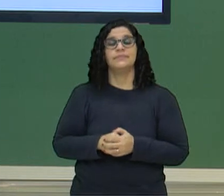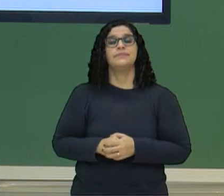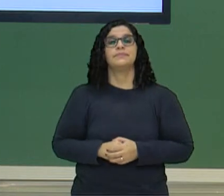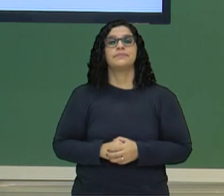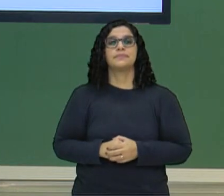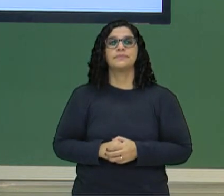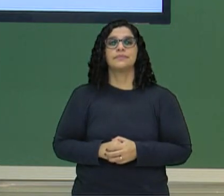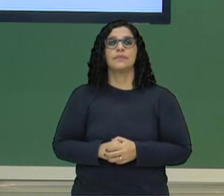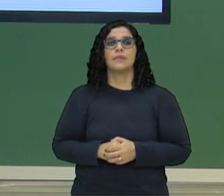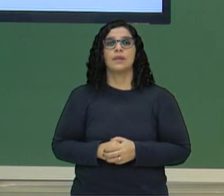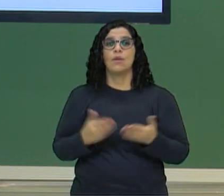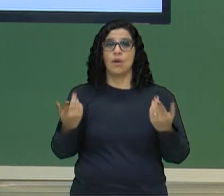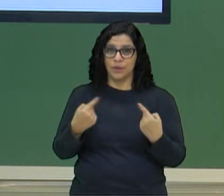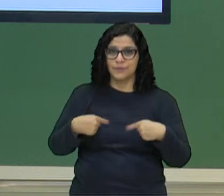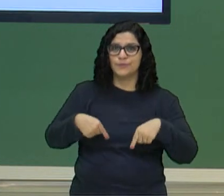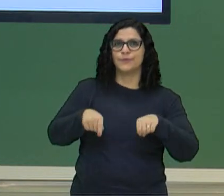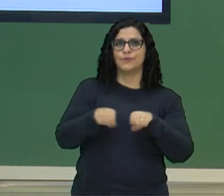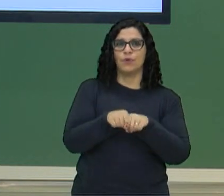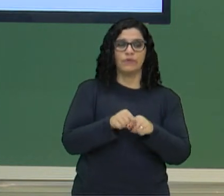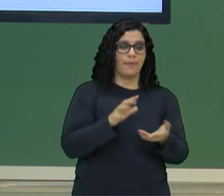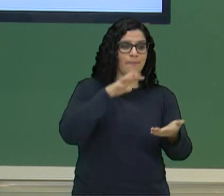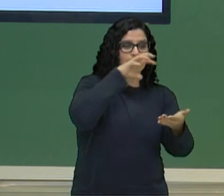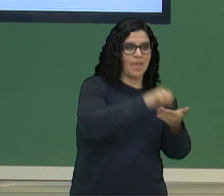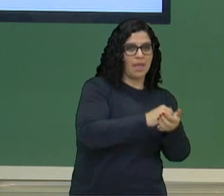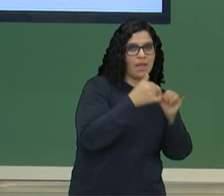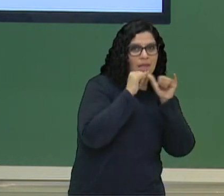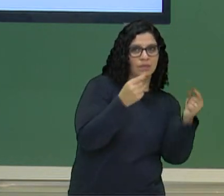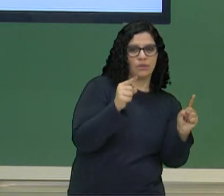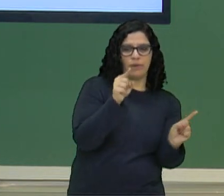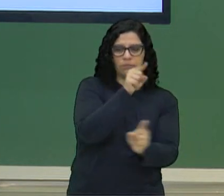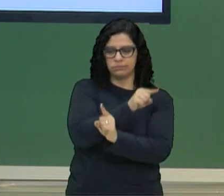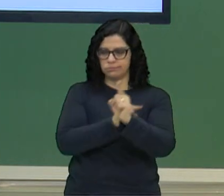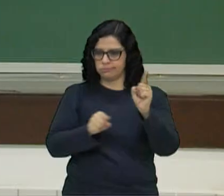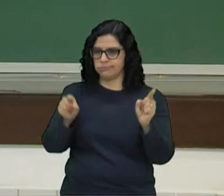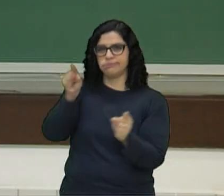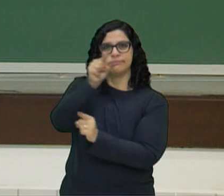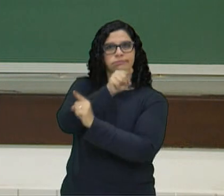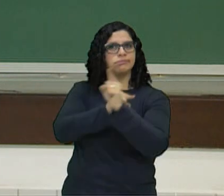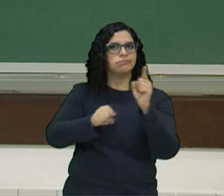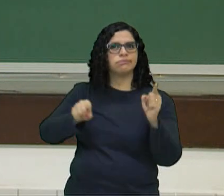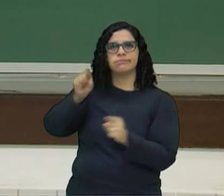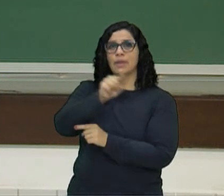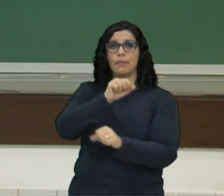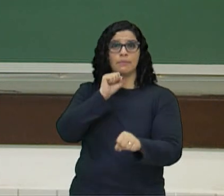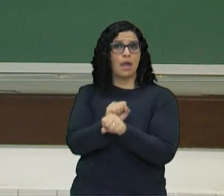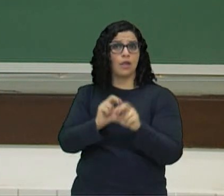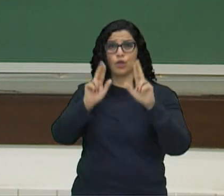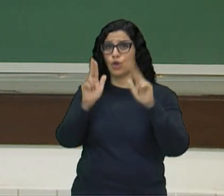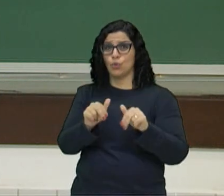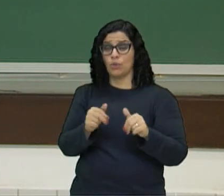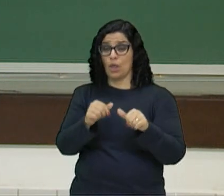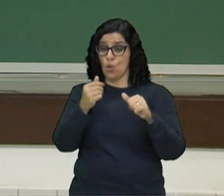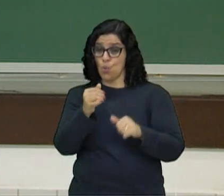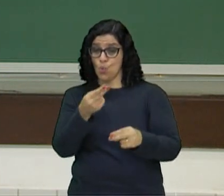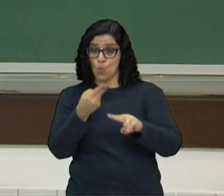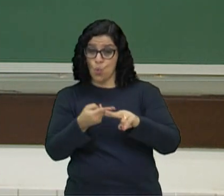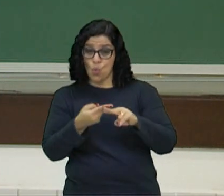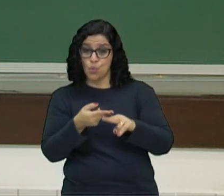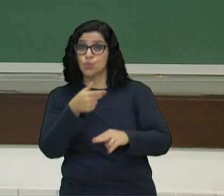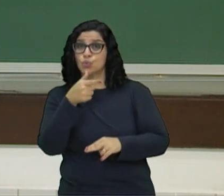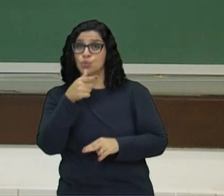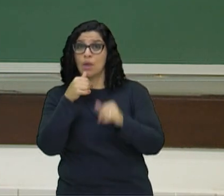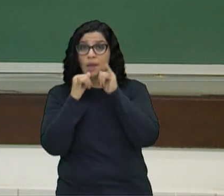energia, e o ADP volta para pegar a energia novamente. É como uma bateria, que você utiliza a energia ali dentro, a hora que ela descarrega, você